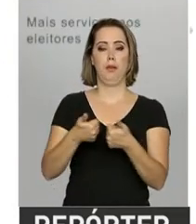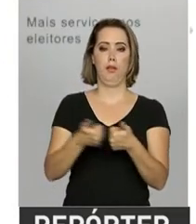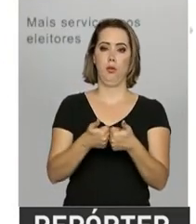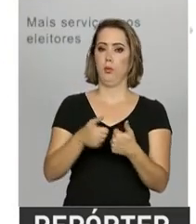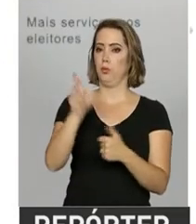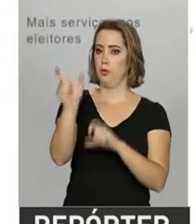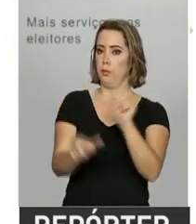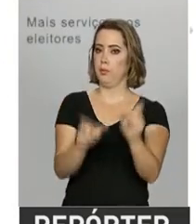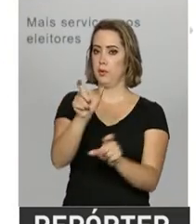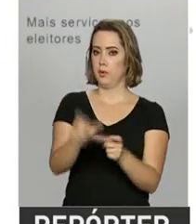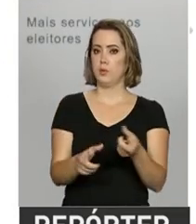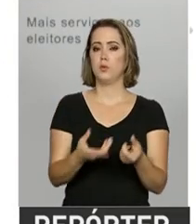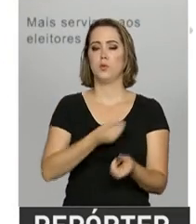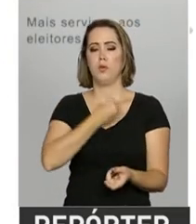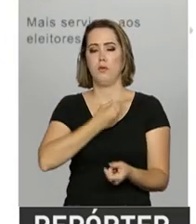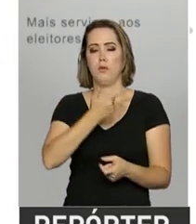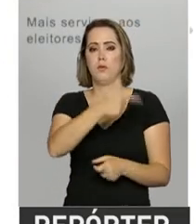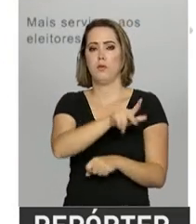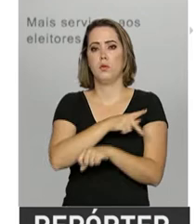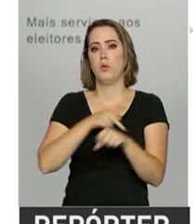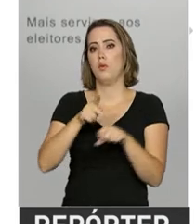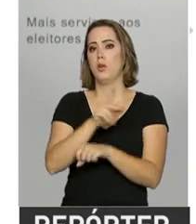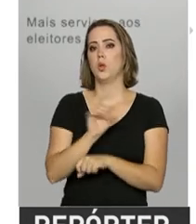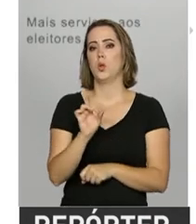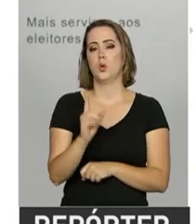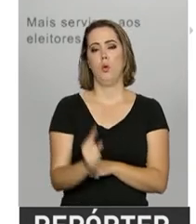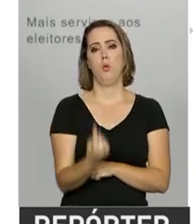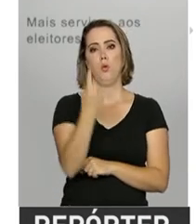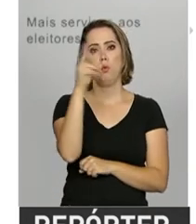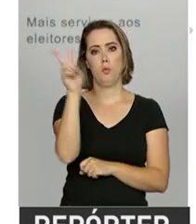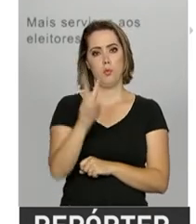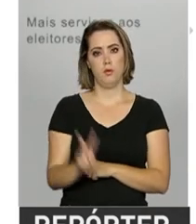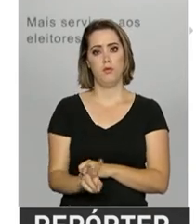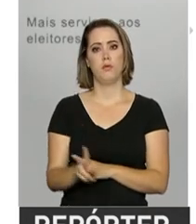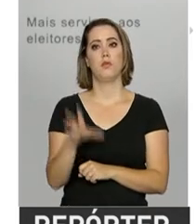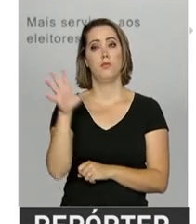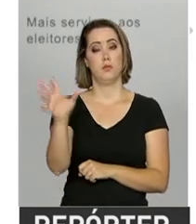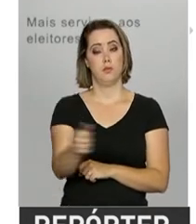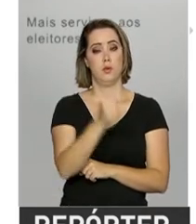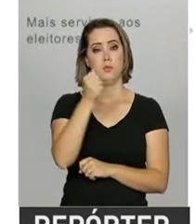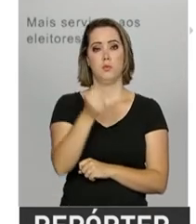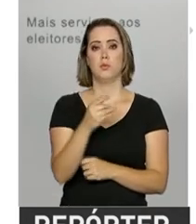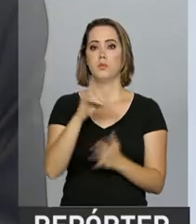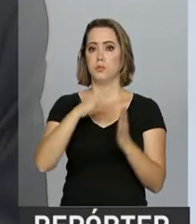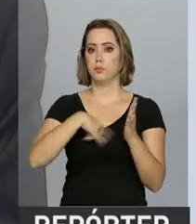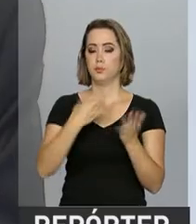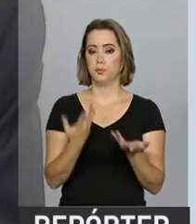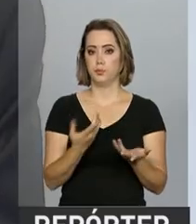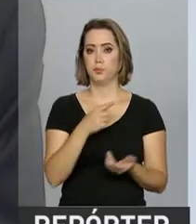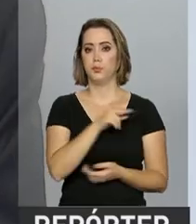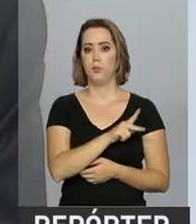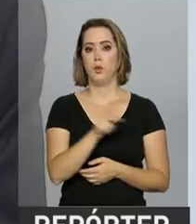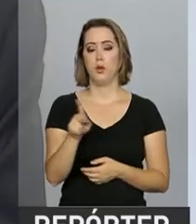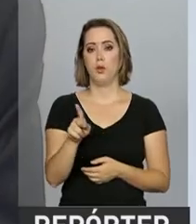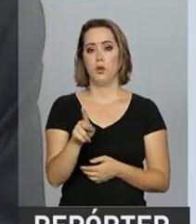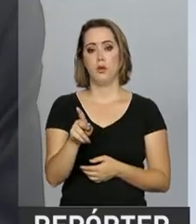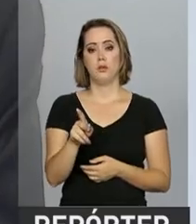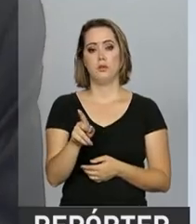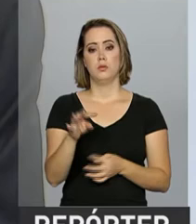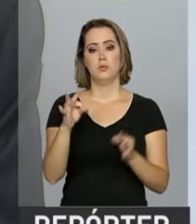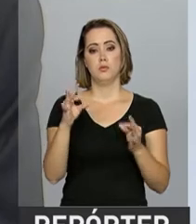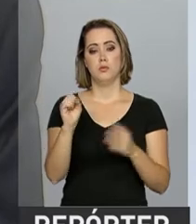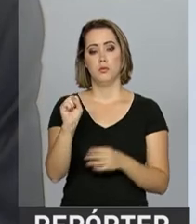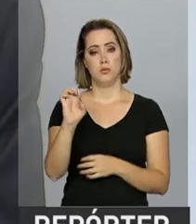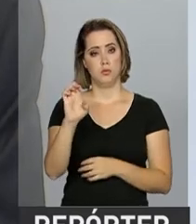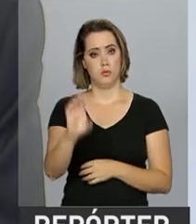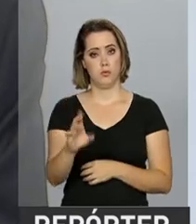cidadão, que precisará se deslocar apenas uma vez até o local para retirá-lo. O presidente do Tribunal Superior